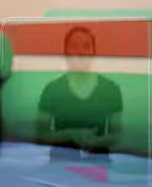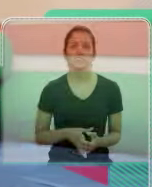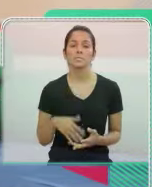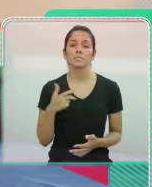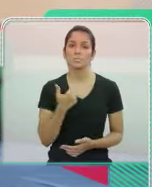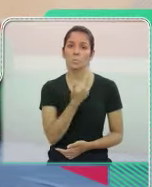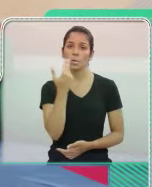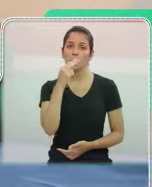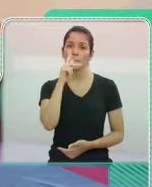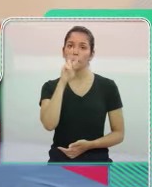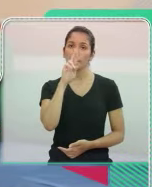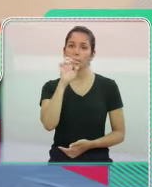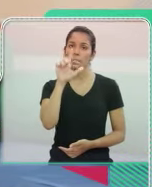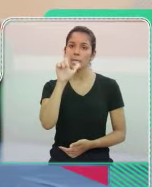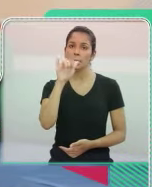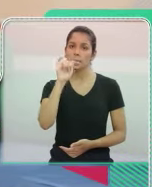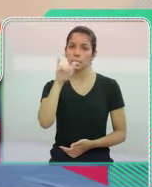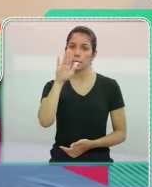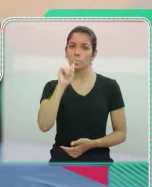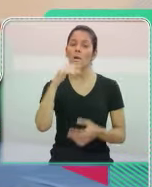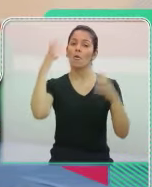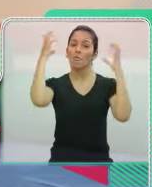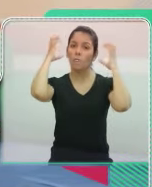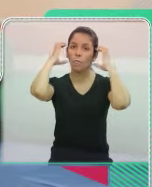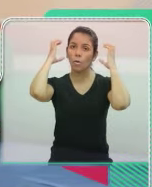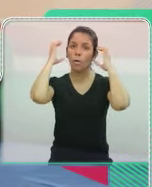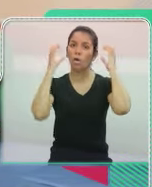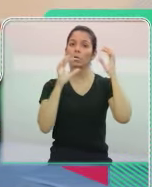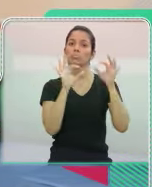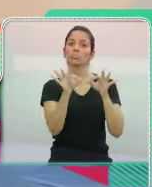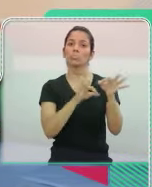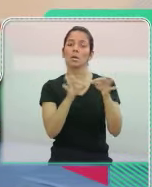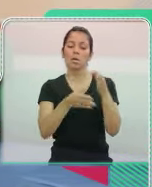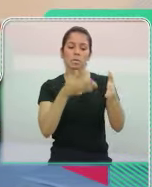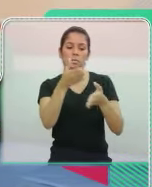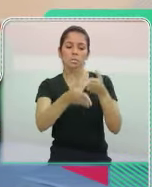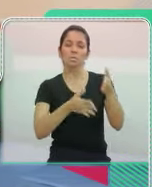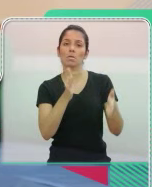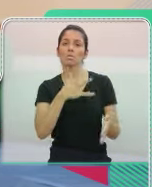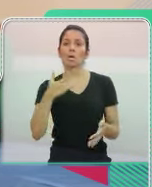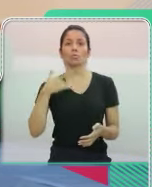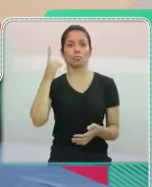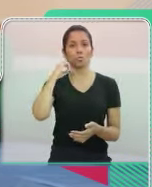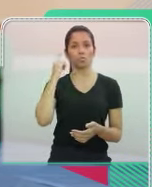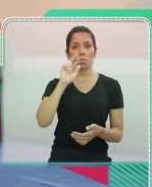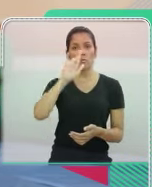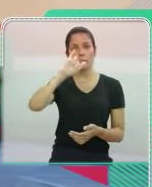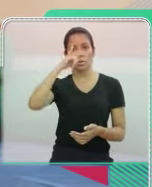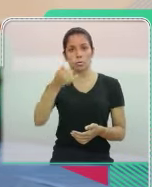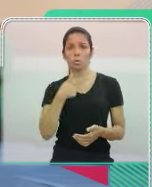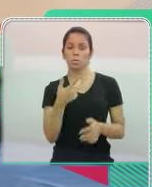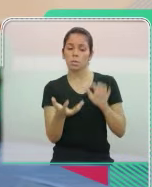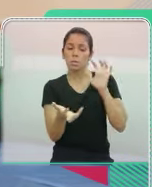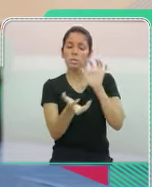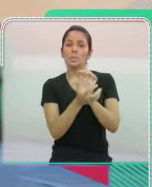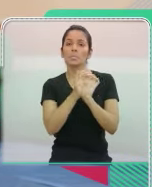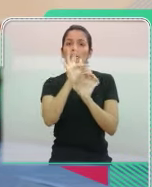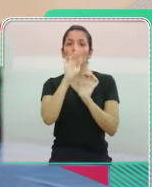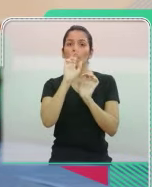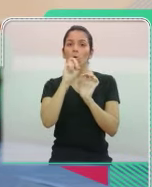Eu sou Priscila Lima, fonoaudióloga do Programa de Atenção à Saúde Auditiva da UFRJ, sou da equipe de